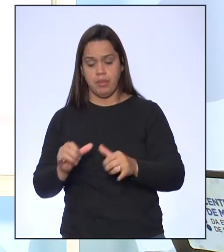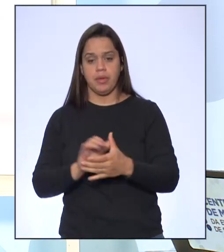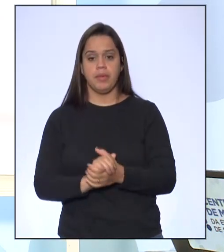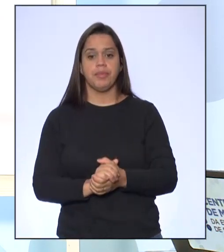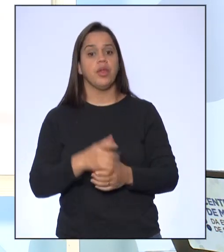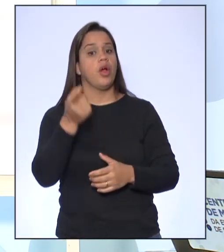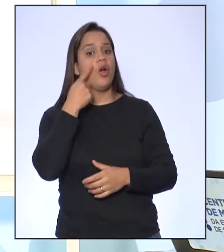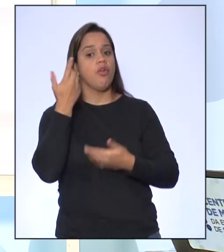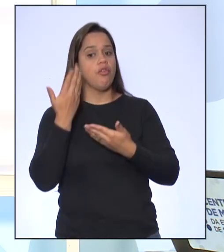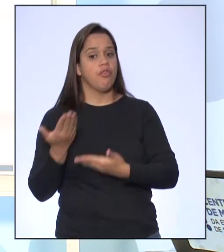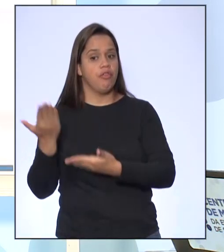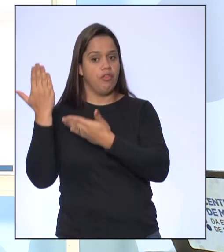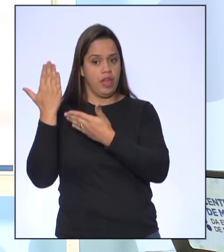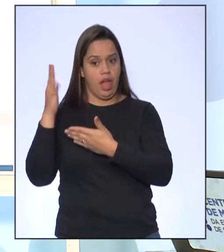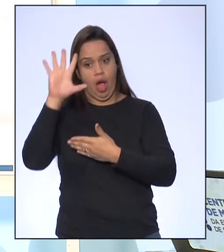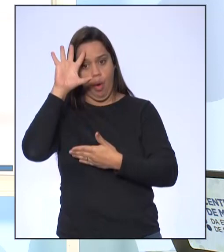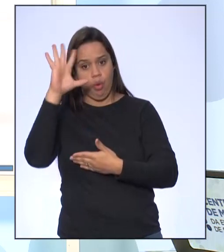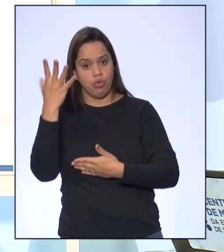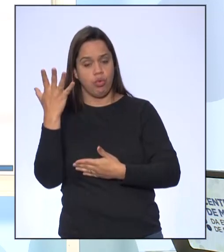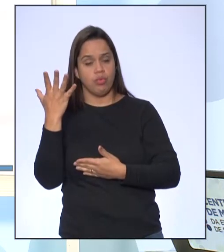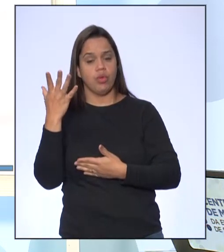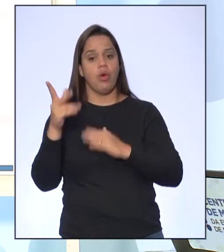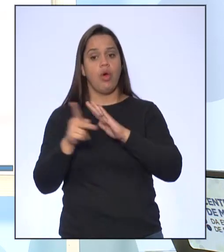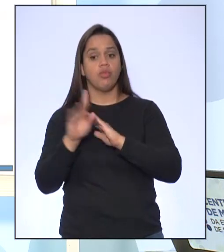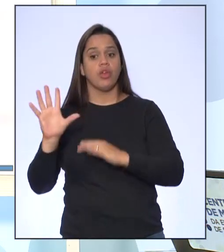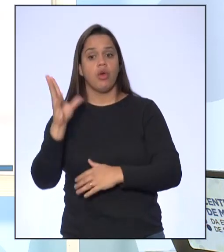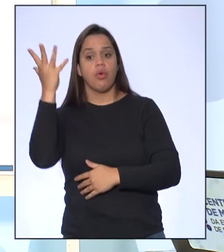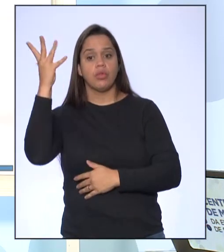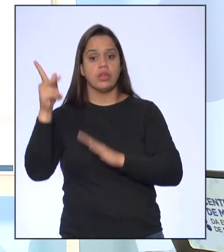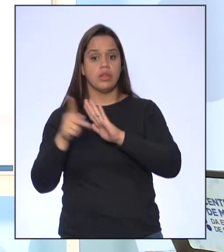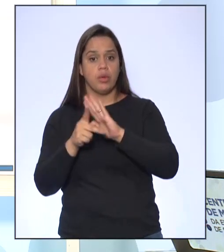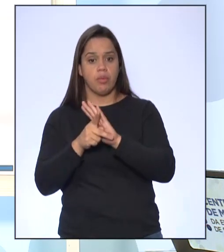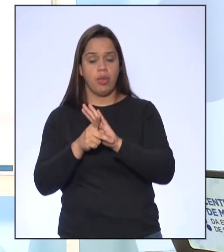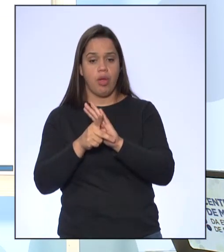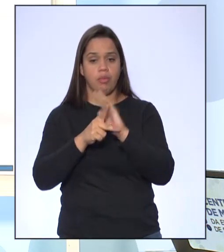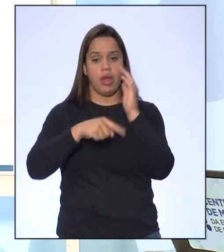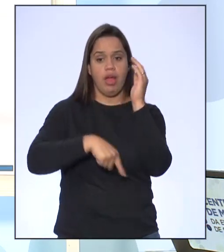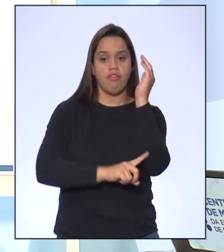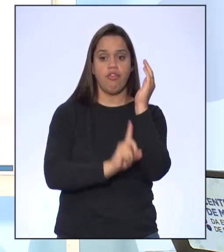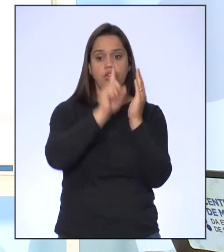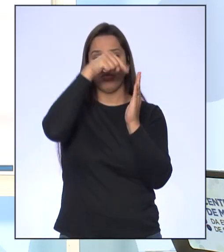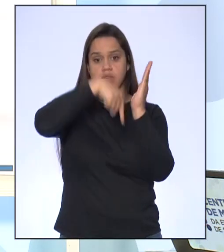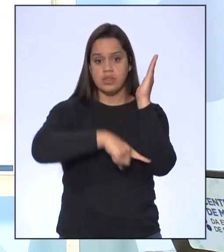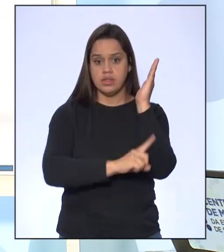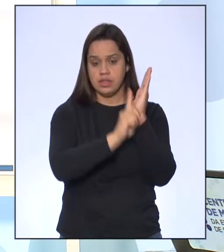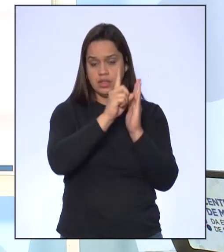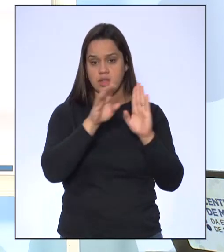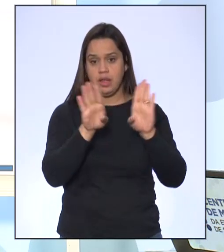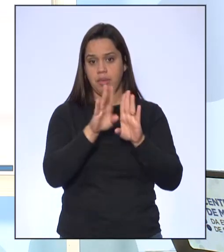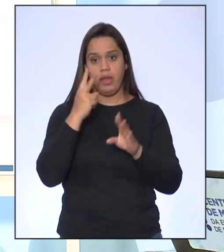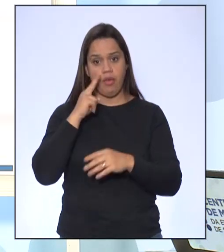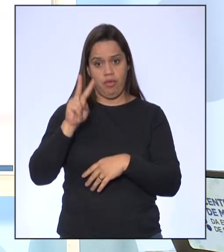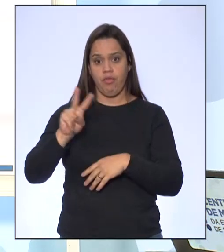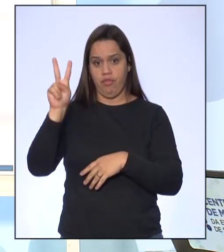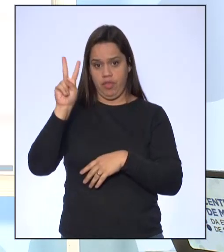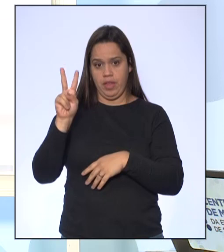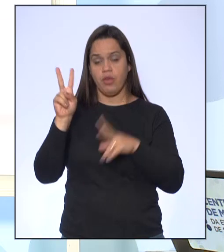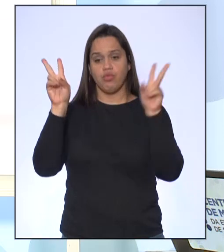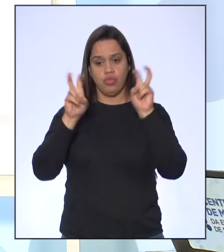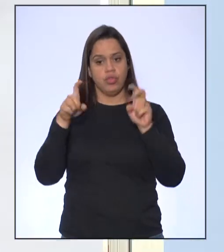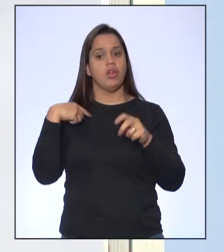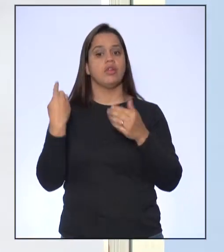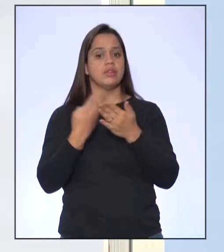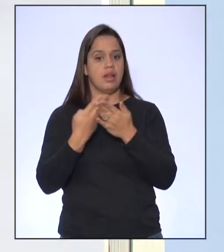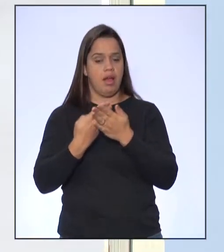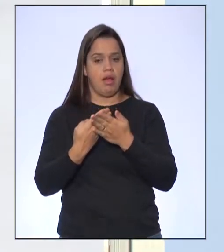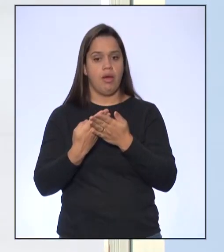vou mostrar onde ocorreu a reação química na fotossíntese. Então, aqui eu coloquei a palavrinha, o nosso título, né?